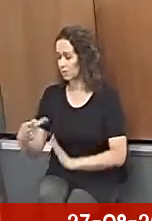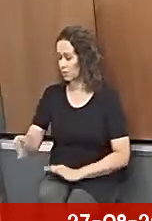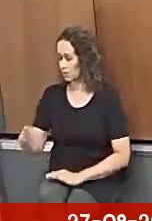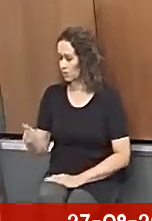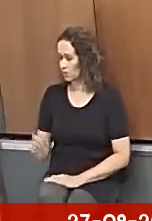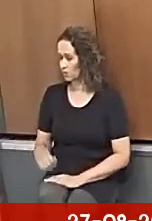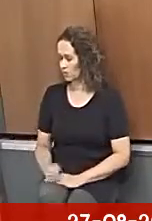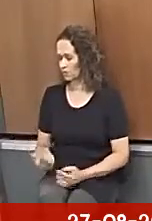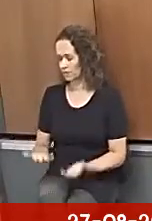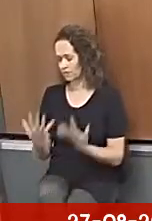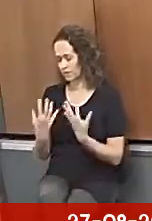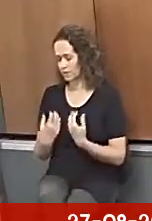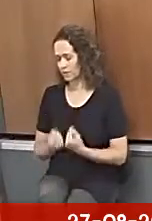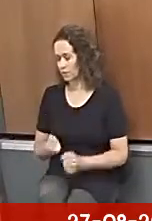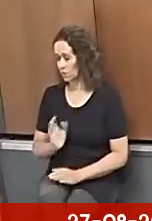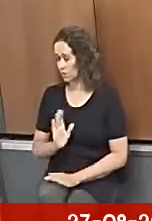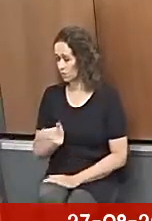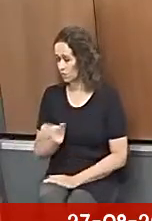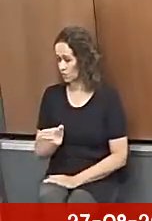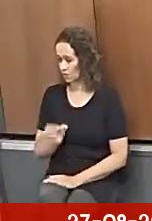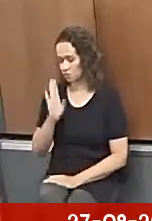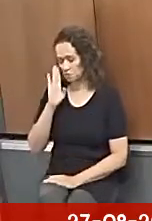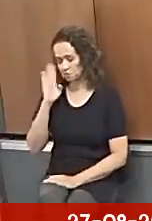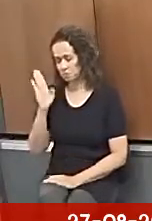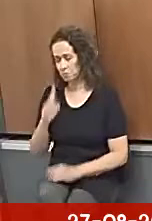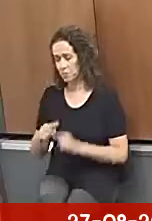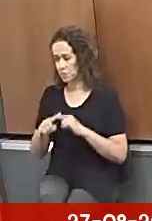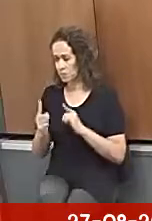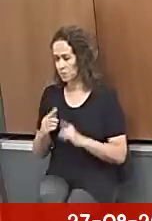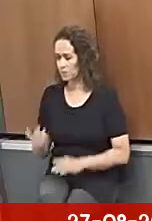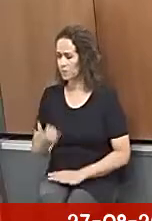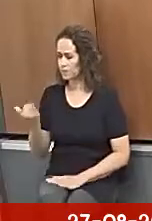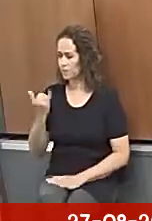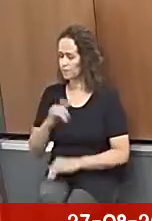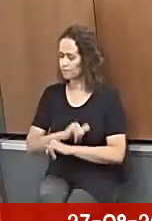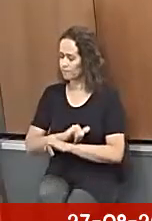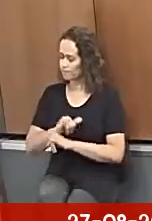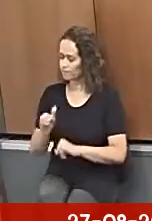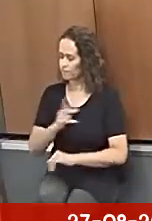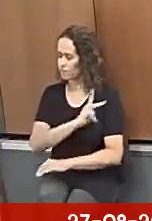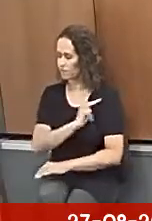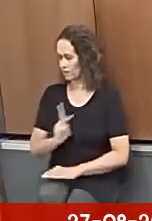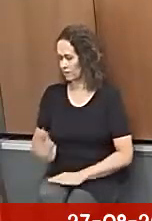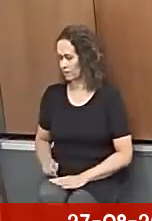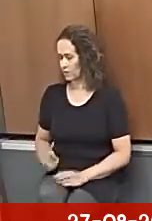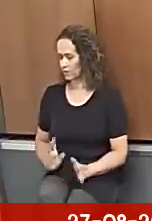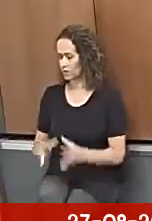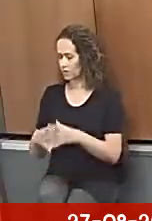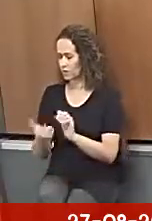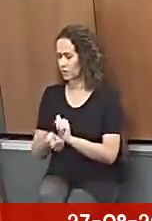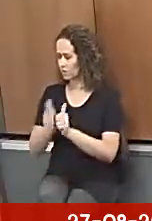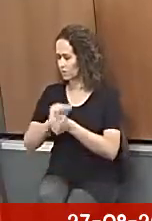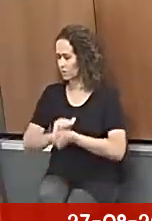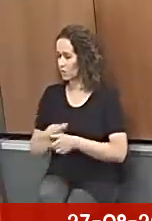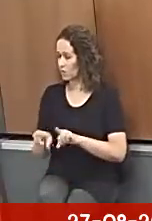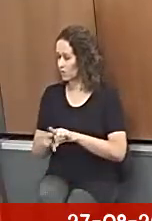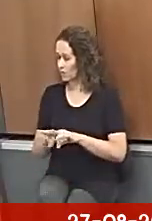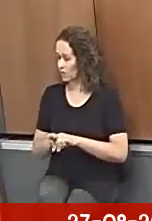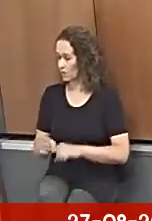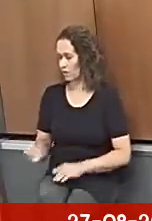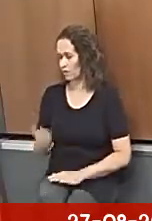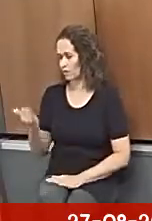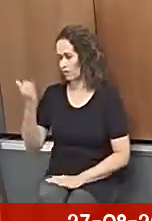seqüência é membro titular dessa comissão mas vale ressaltar a sua presidência na comissão disposição pra nós é muito bom